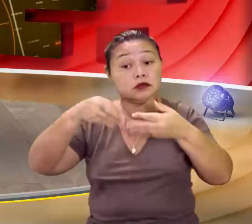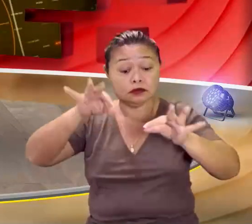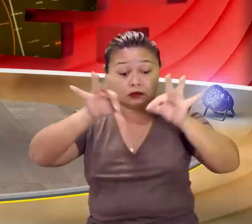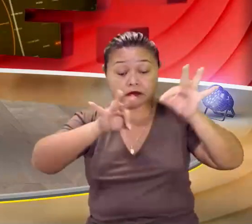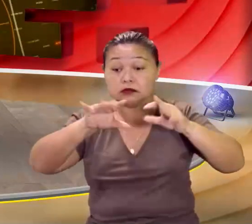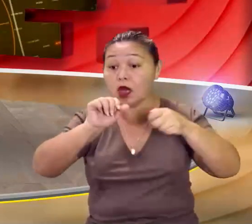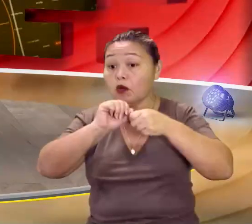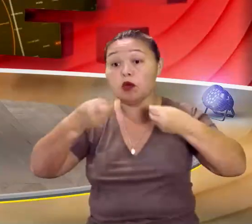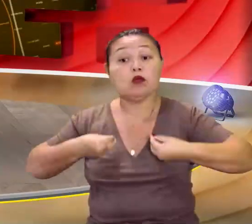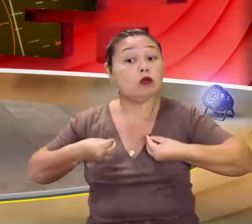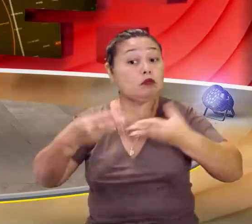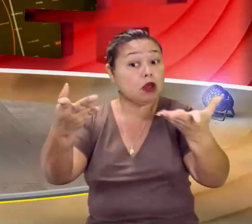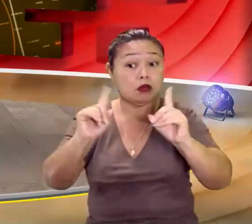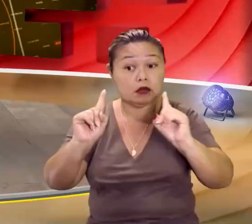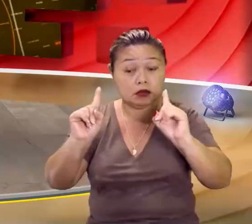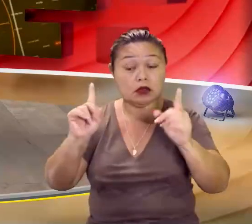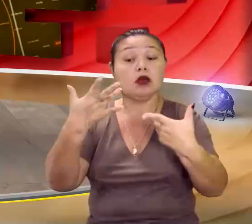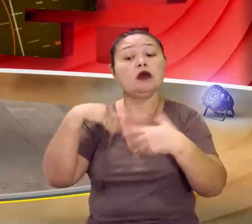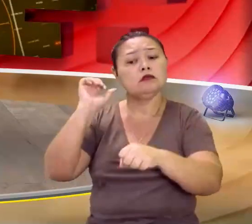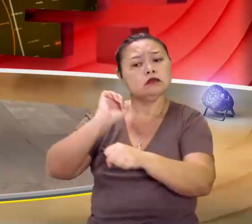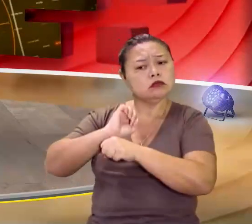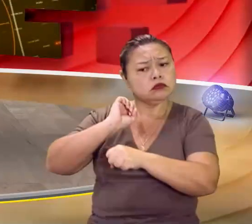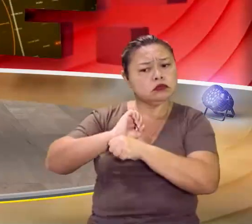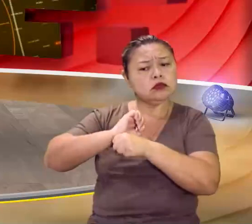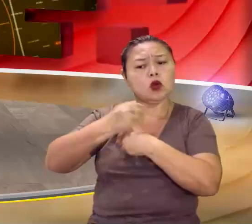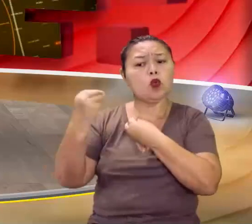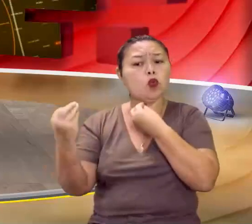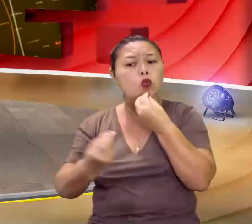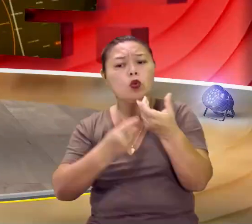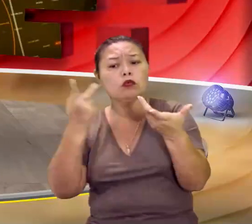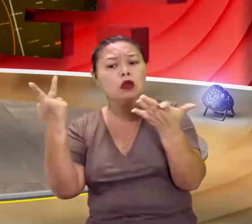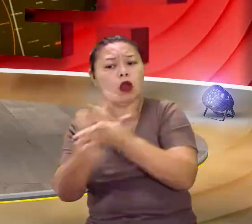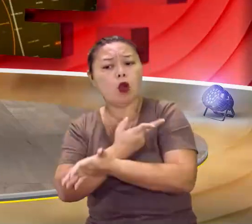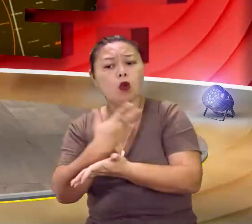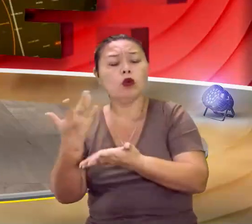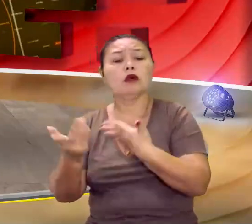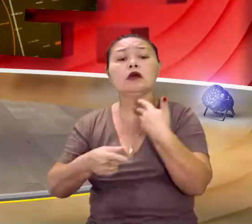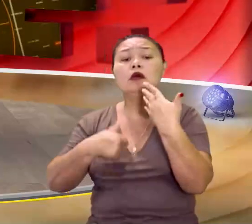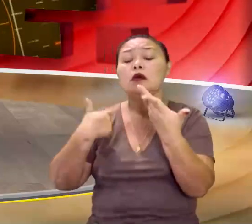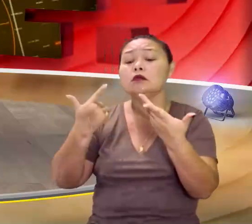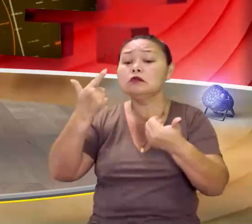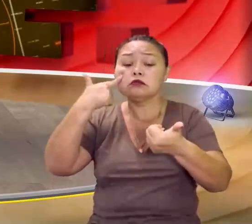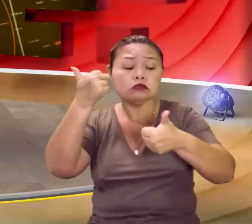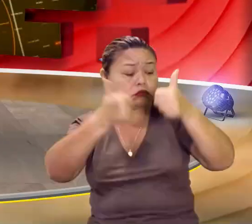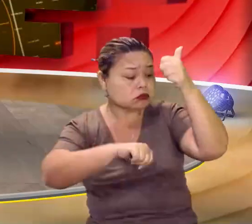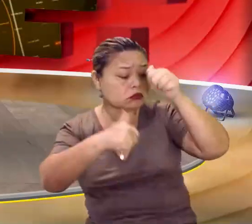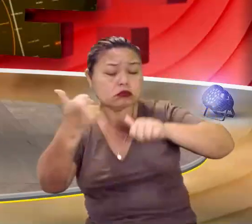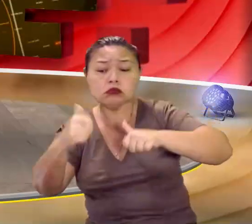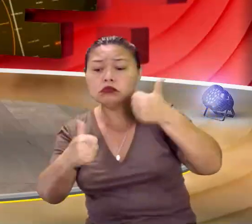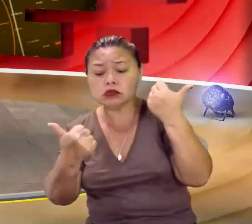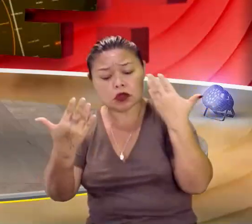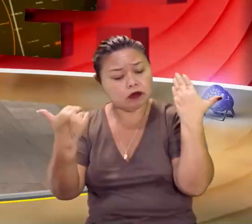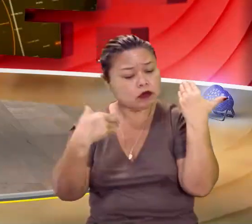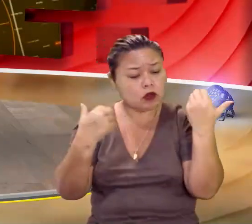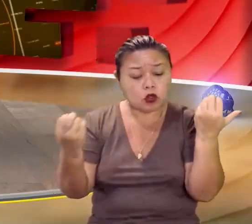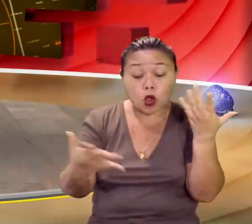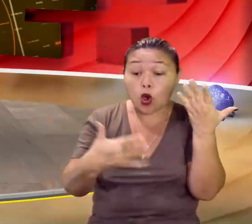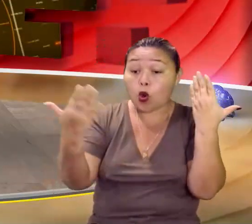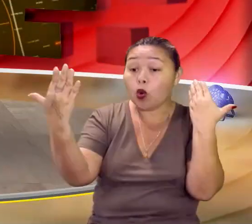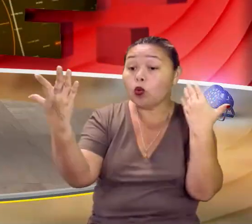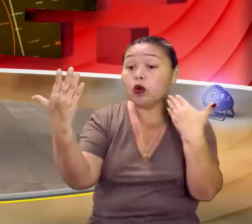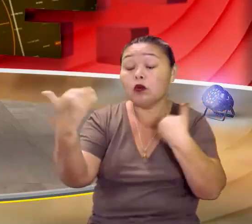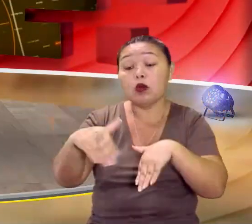a gente está aguardando o momento aí de como isso vai acontecer, né? E também analisando novas provas, novas maneiras